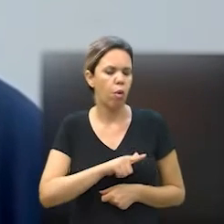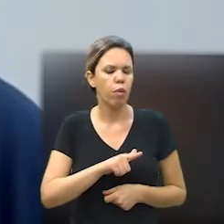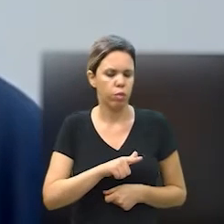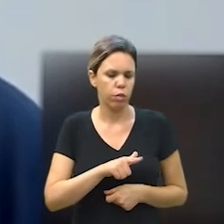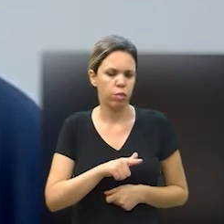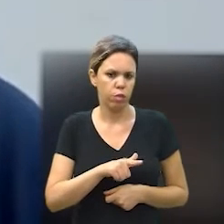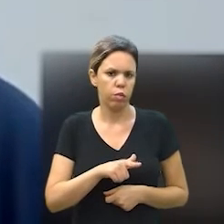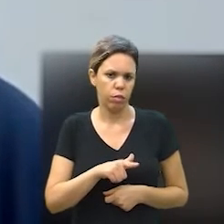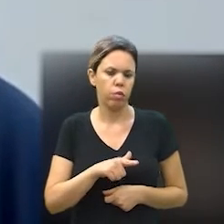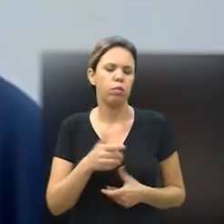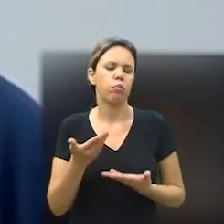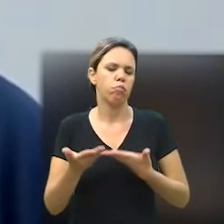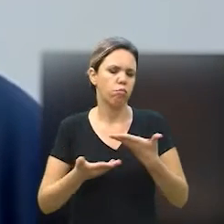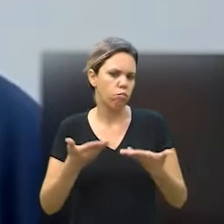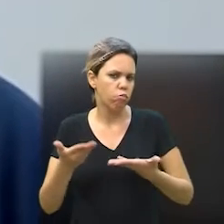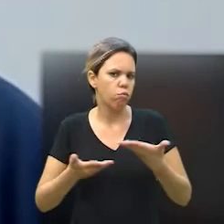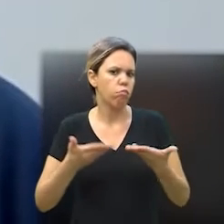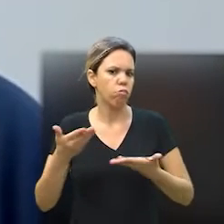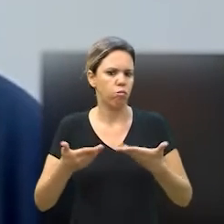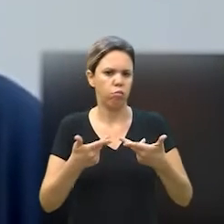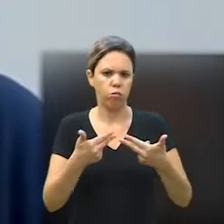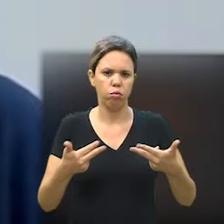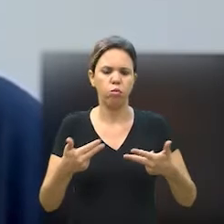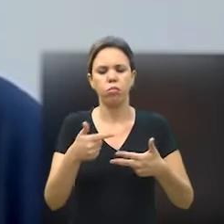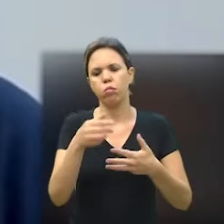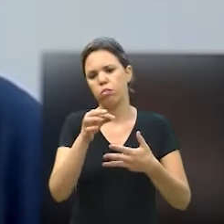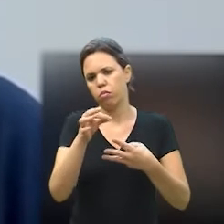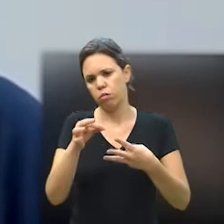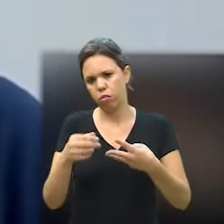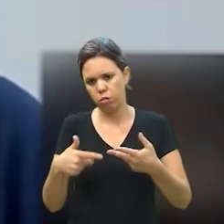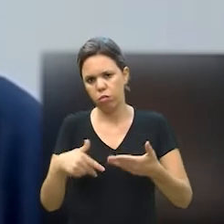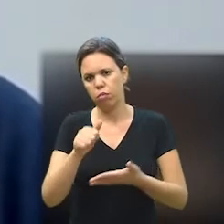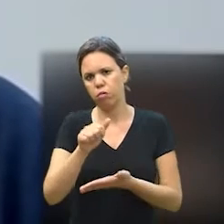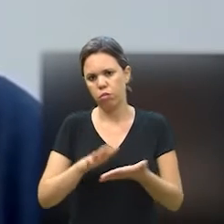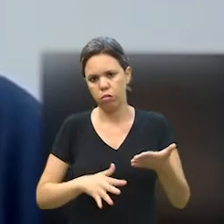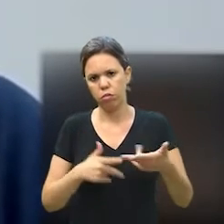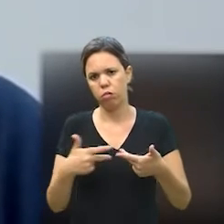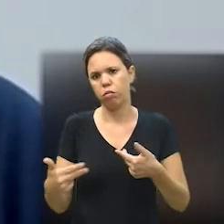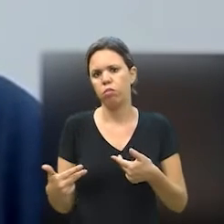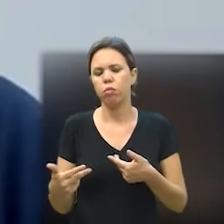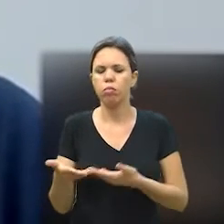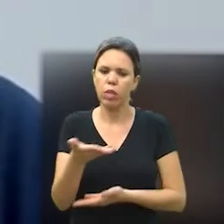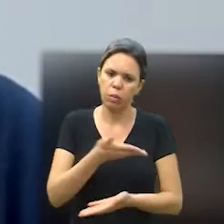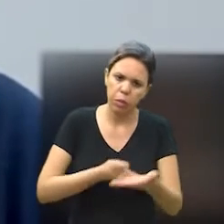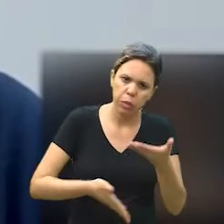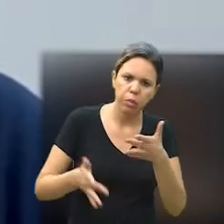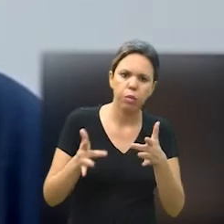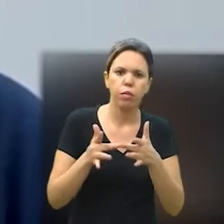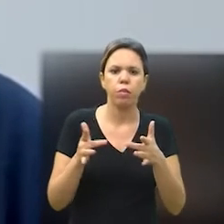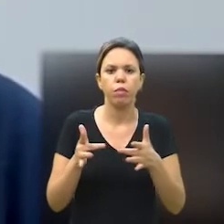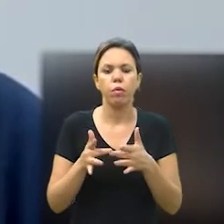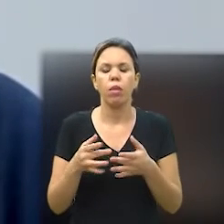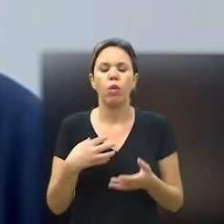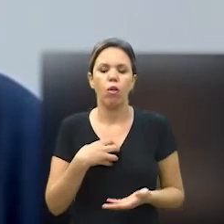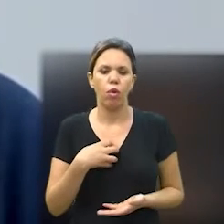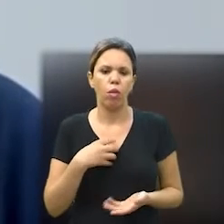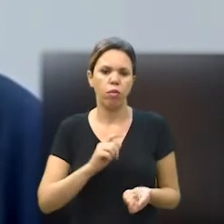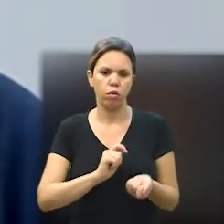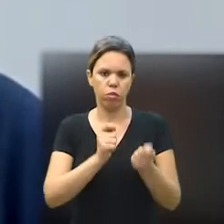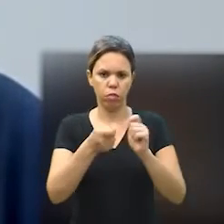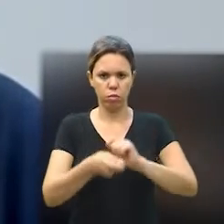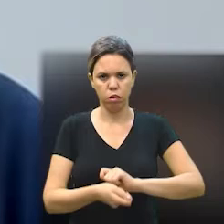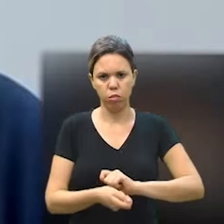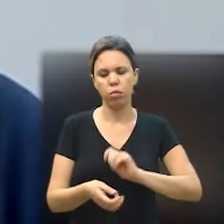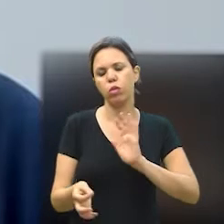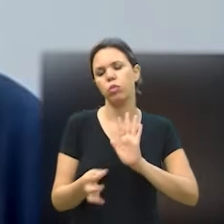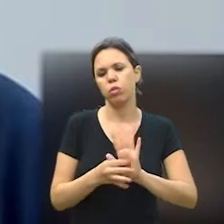conseguirão tratar dessas questões das atividades de interação de maneira adequada